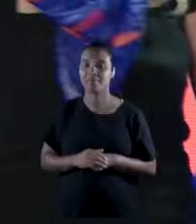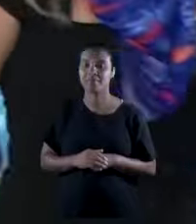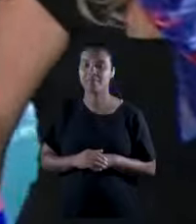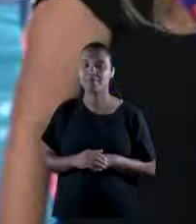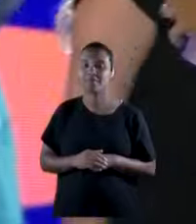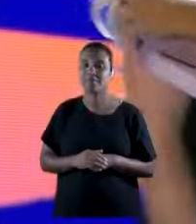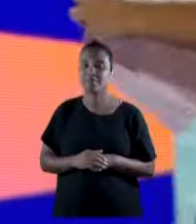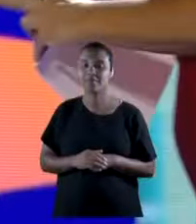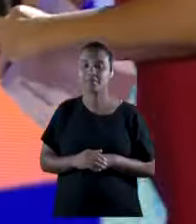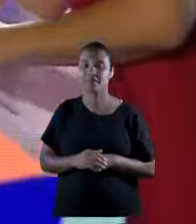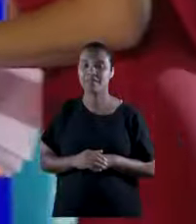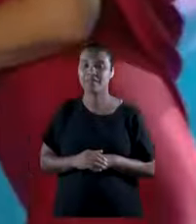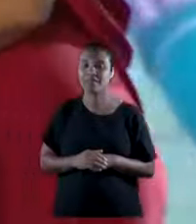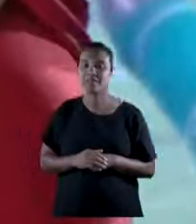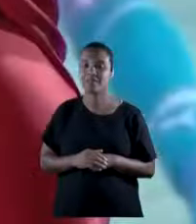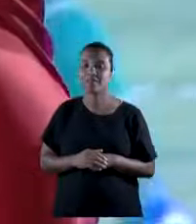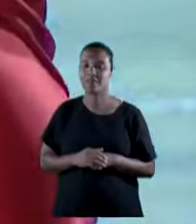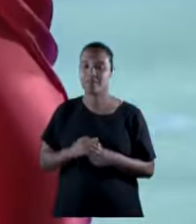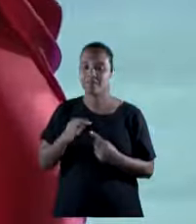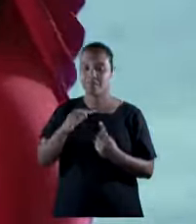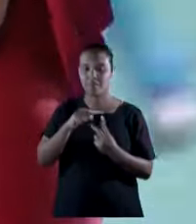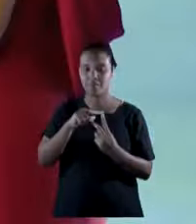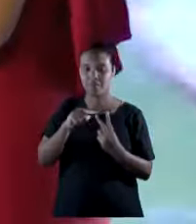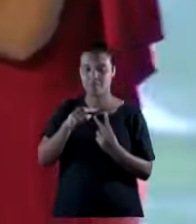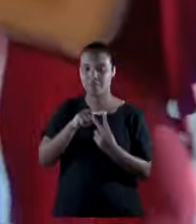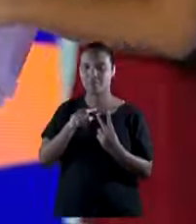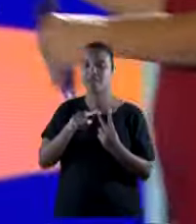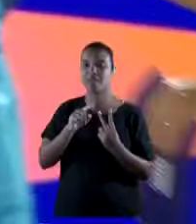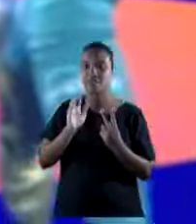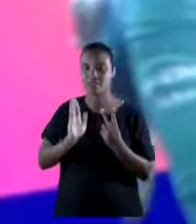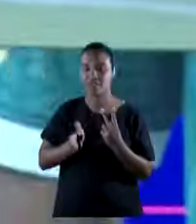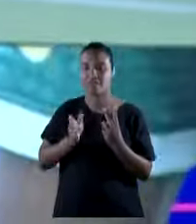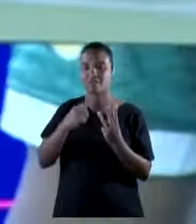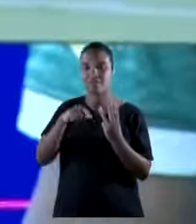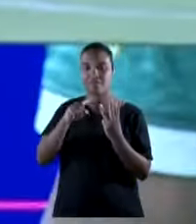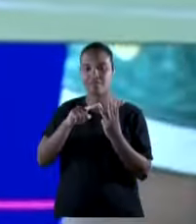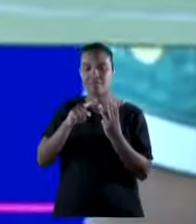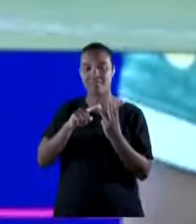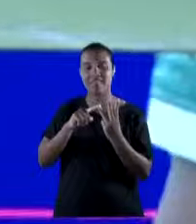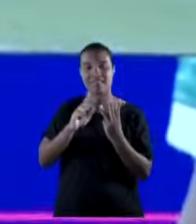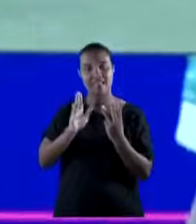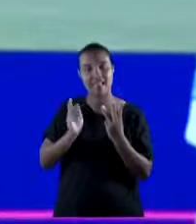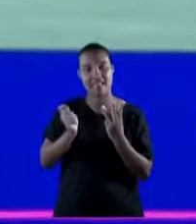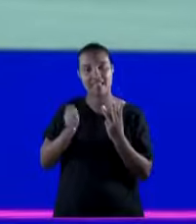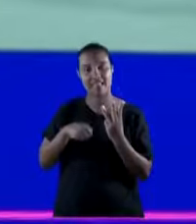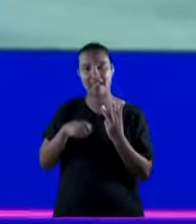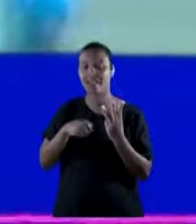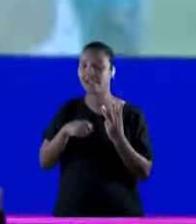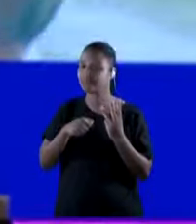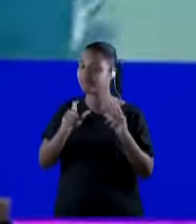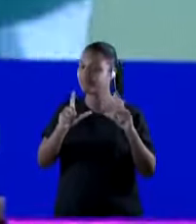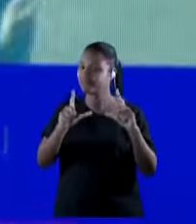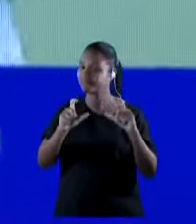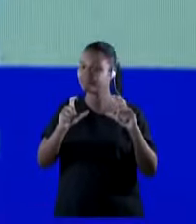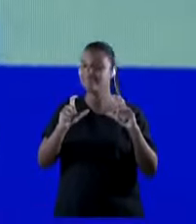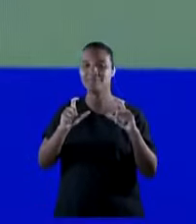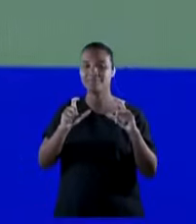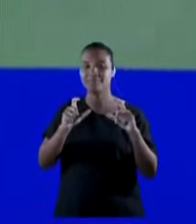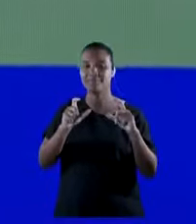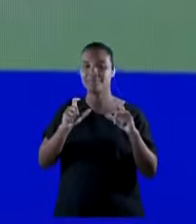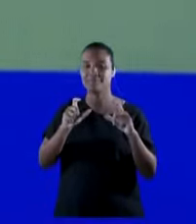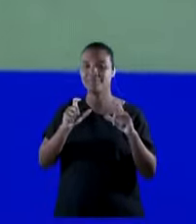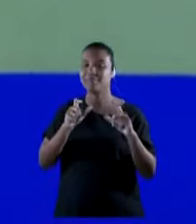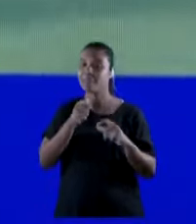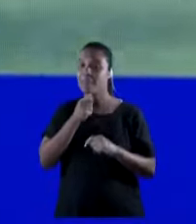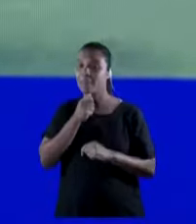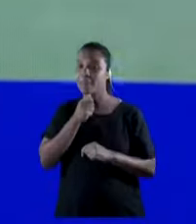2 prêmios nessa noite. Mais uma vez, satisfação. Agora vai ter palavrinha do Endrick. Pode tirar foto. Depois a gente vai ouvir um